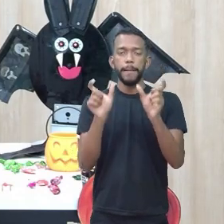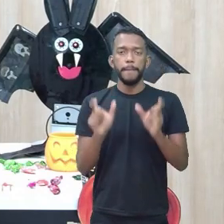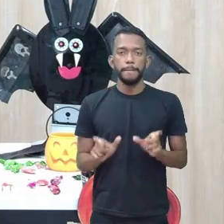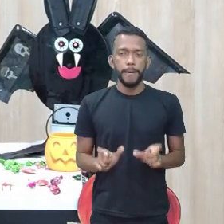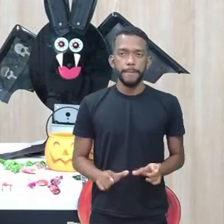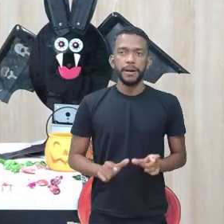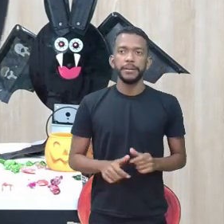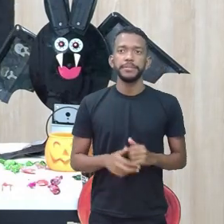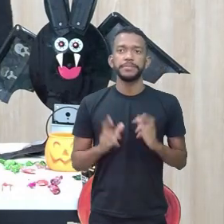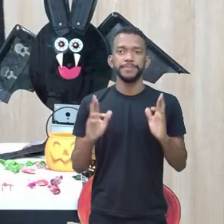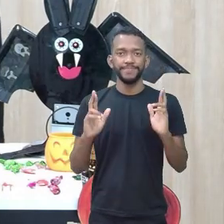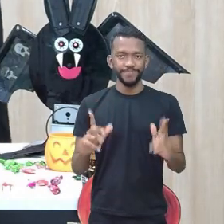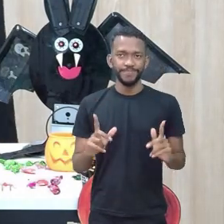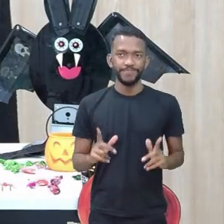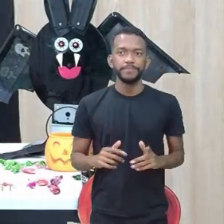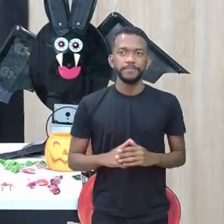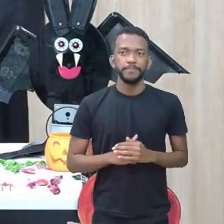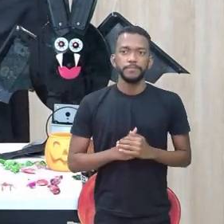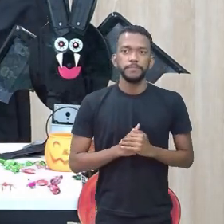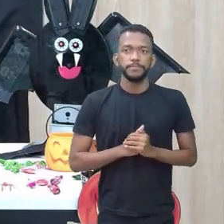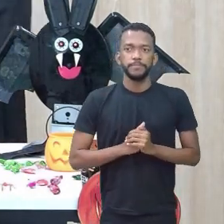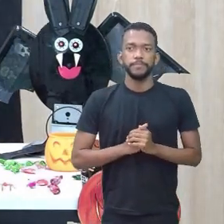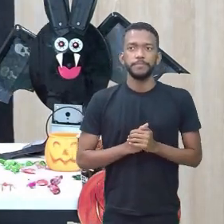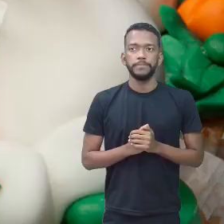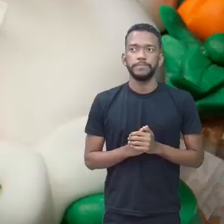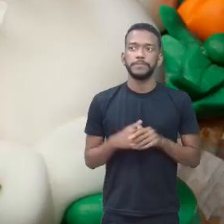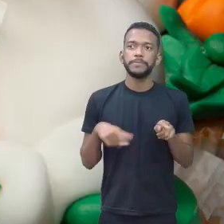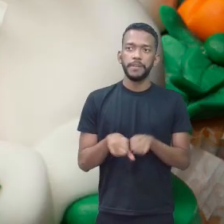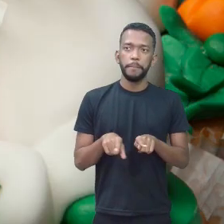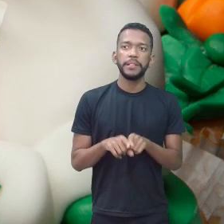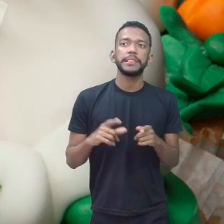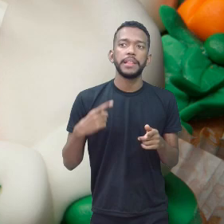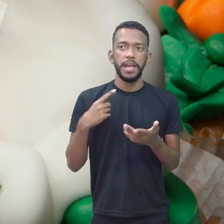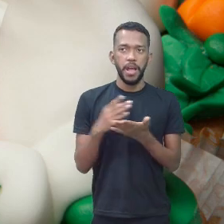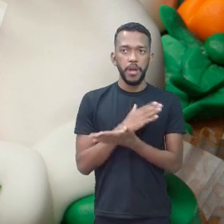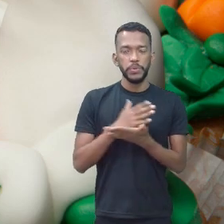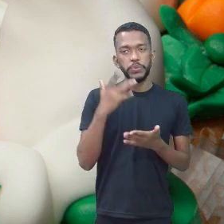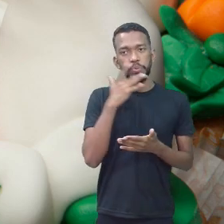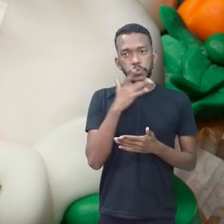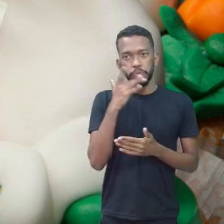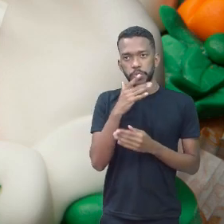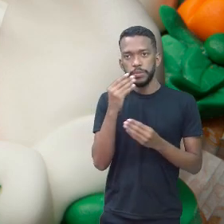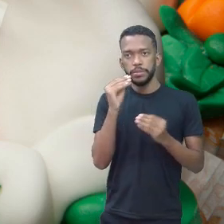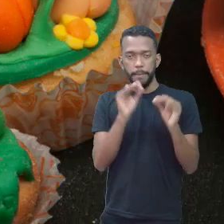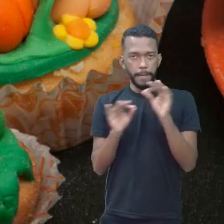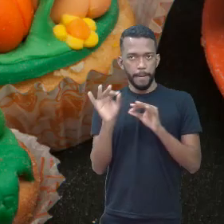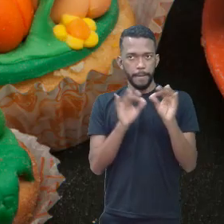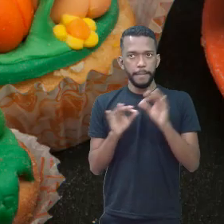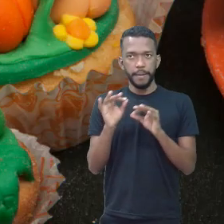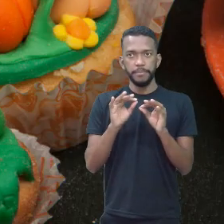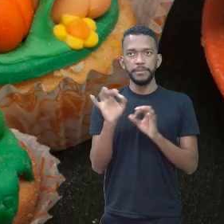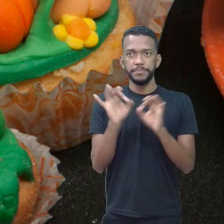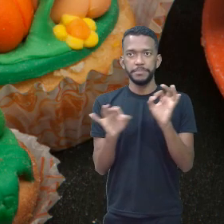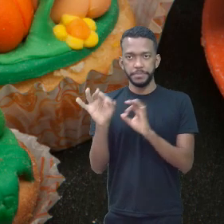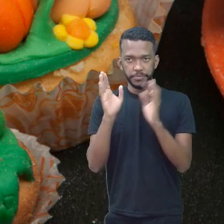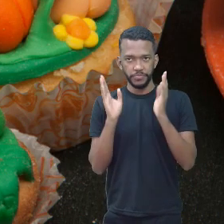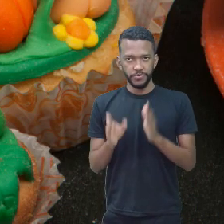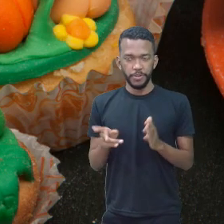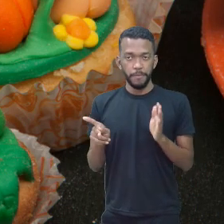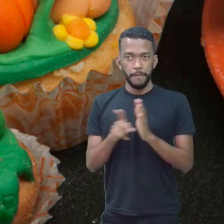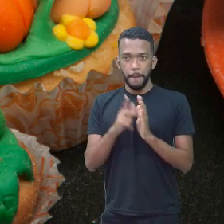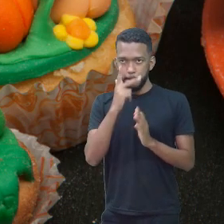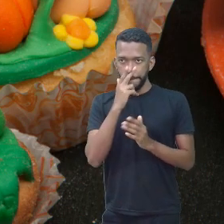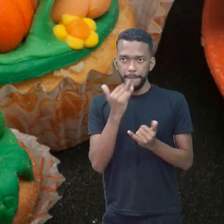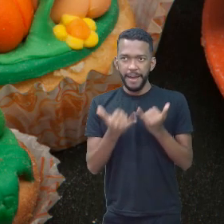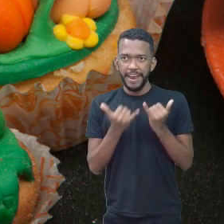lá, o seu lugarzinho, no caso. Então, os docinhos também são decorados. Olha que coisa mais fofa, né? Então, há